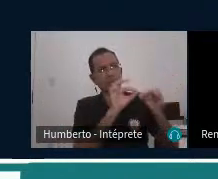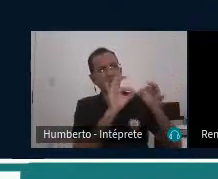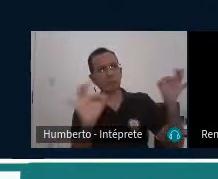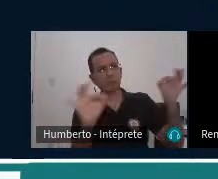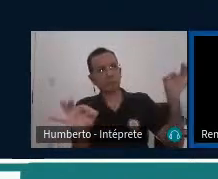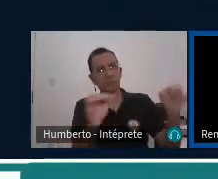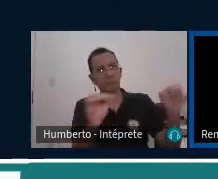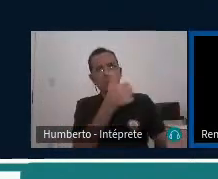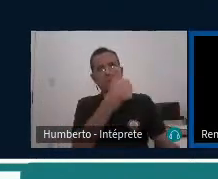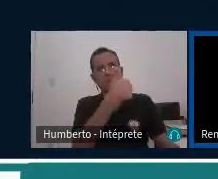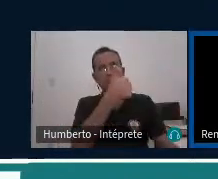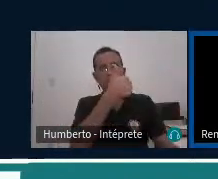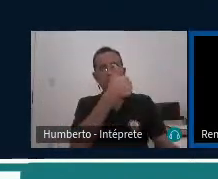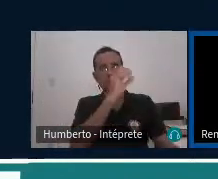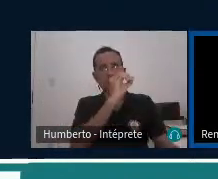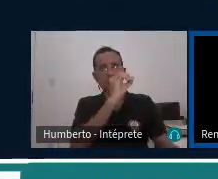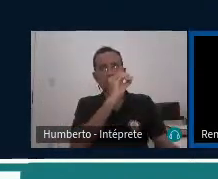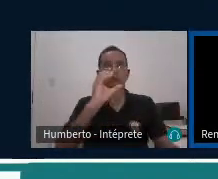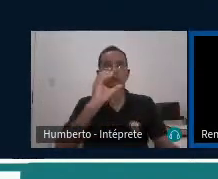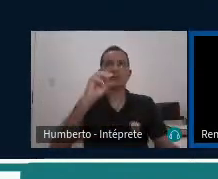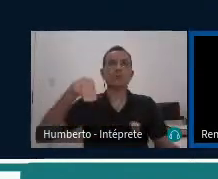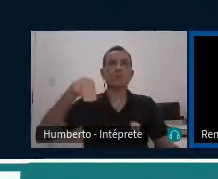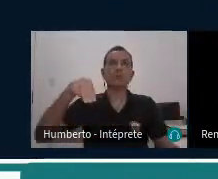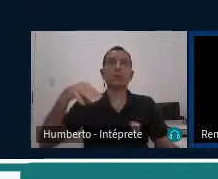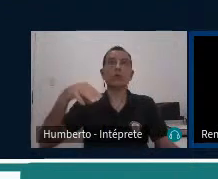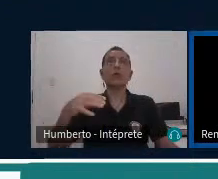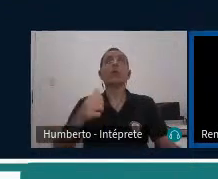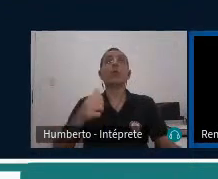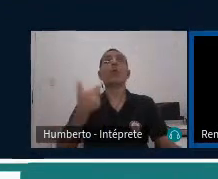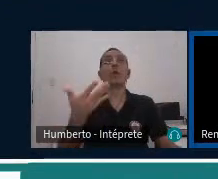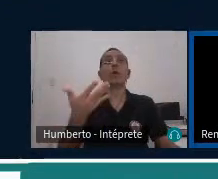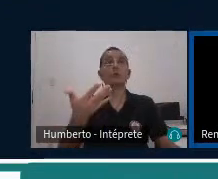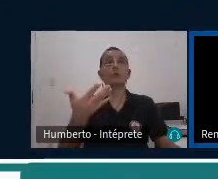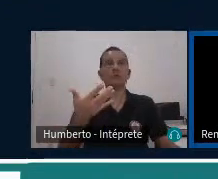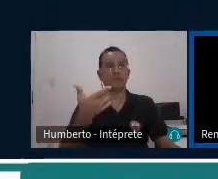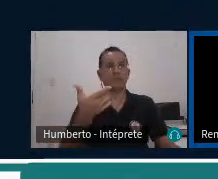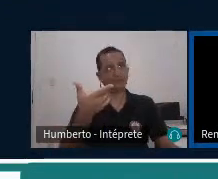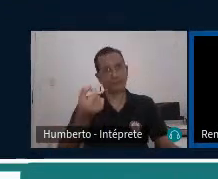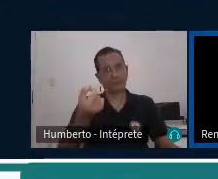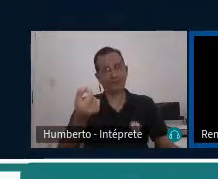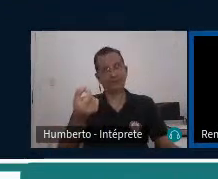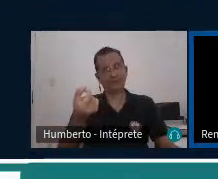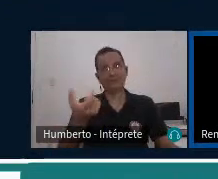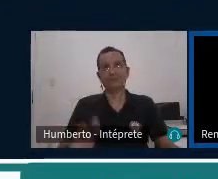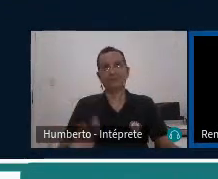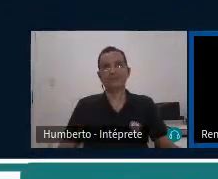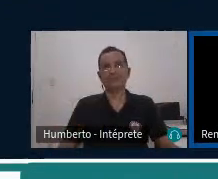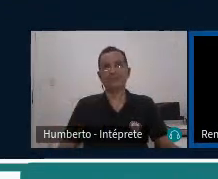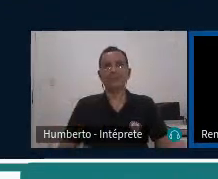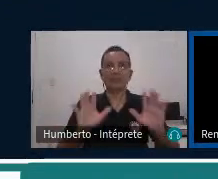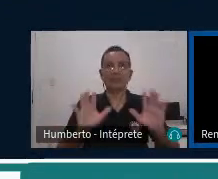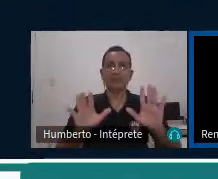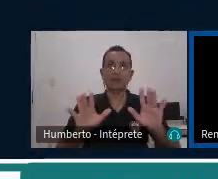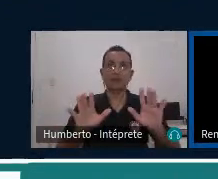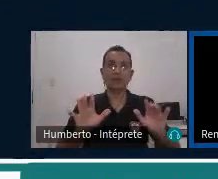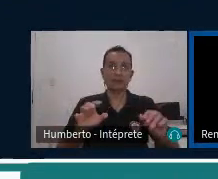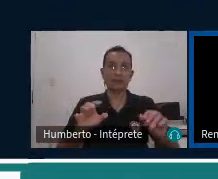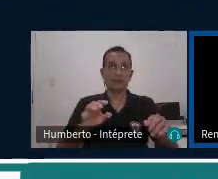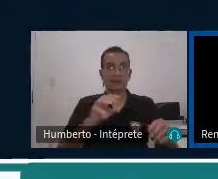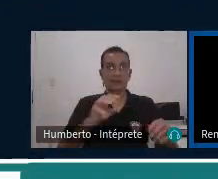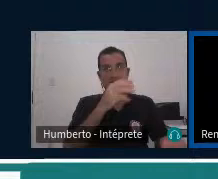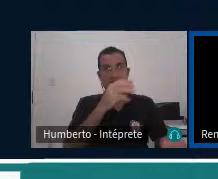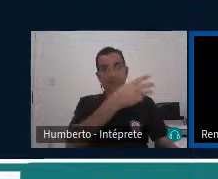quantos centímetros eu vou percorrer? 20. Mas nesse caso, como vai ter 37 centímetros de